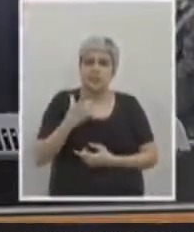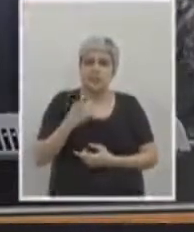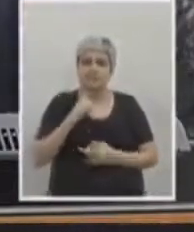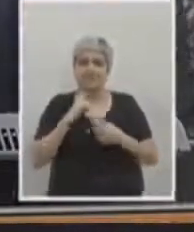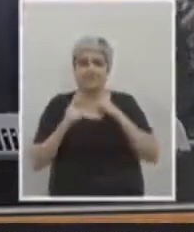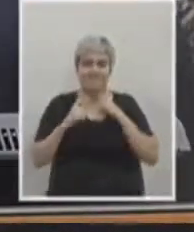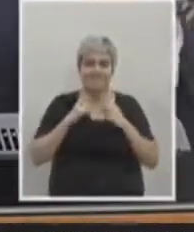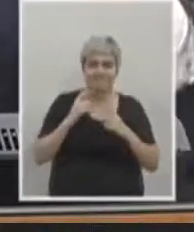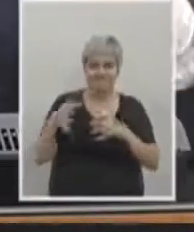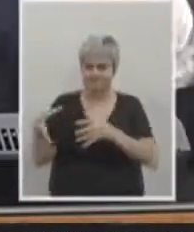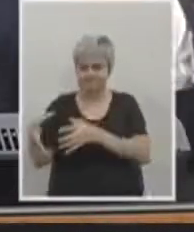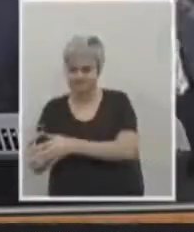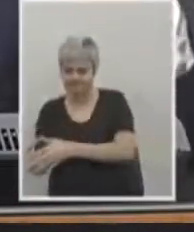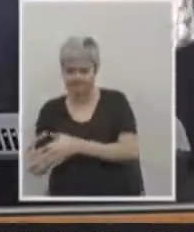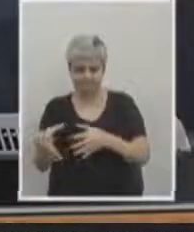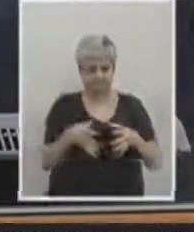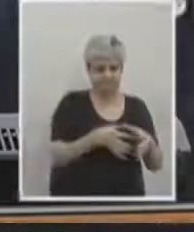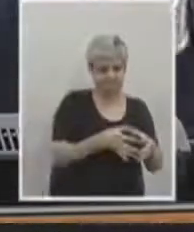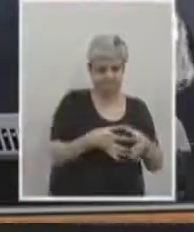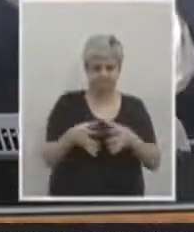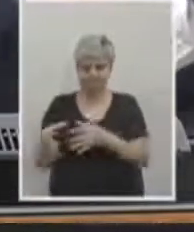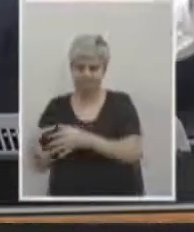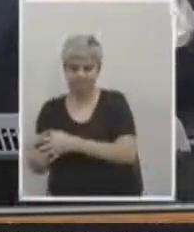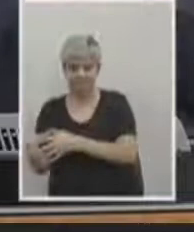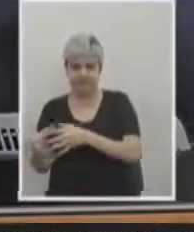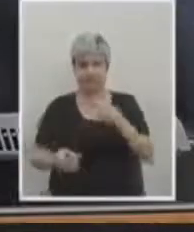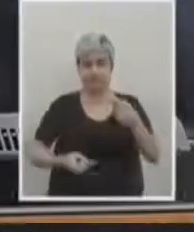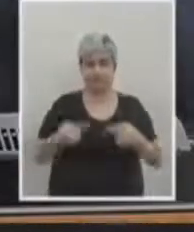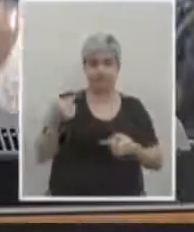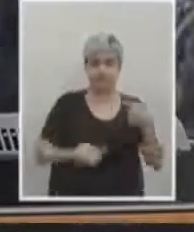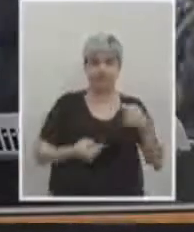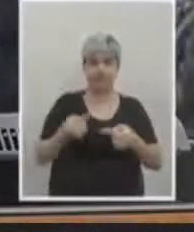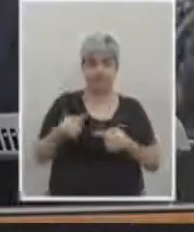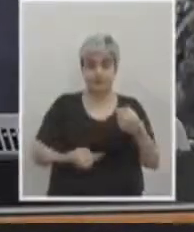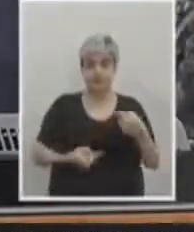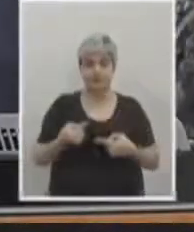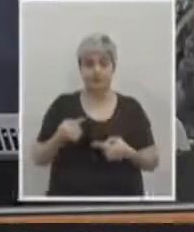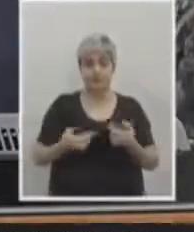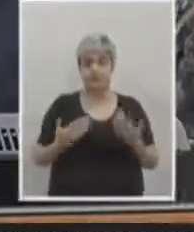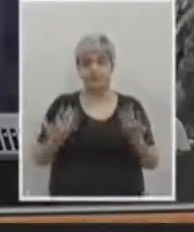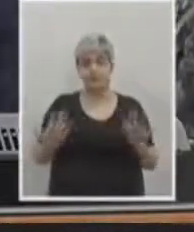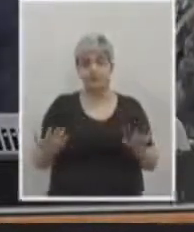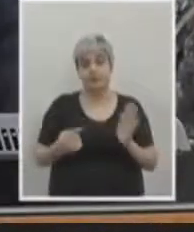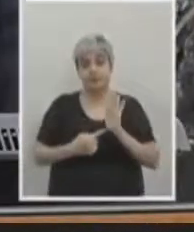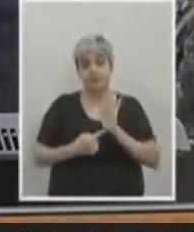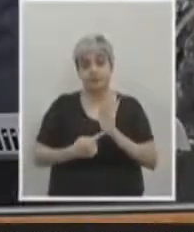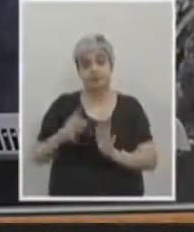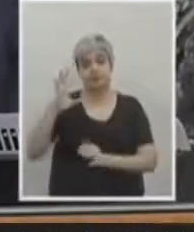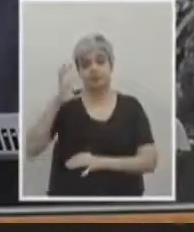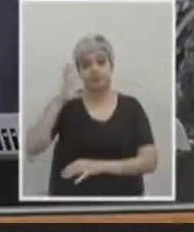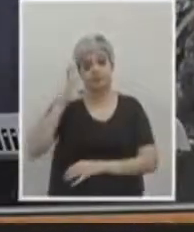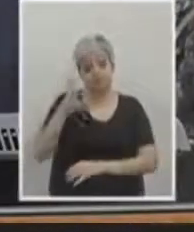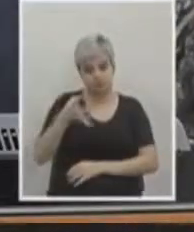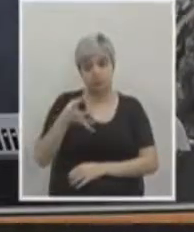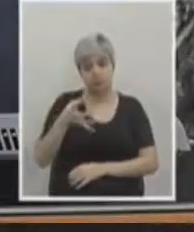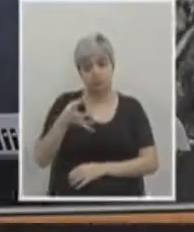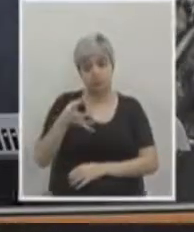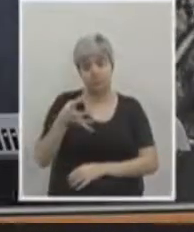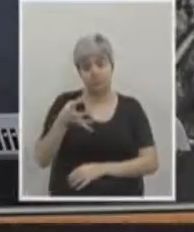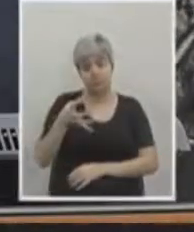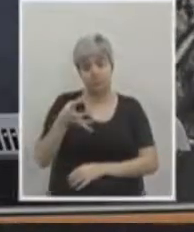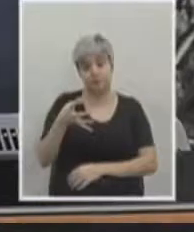entre designados e efetivos, efetivos e designados, nós apresentamos uma solução.